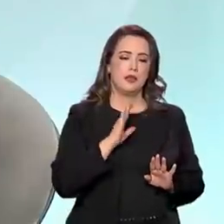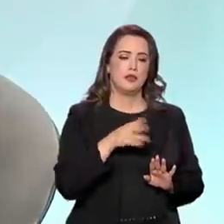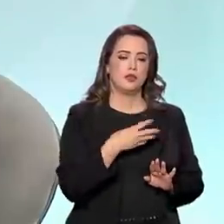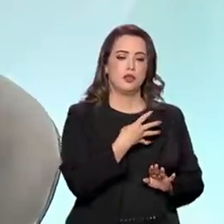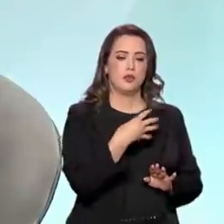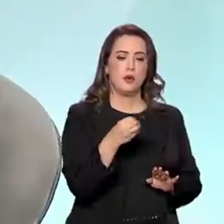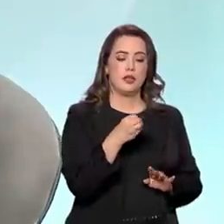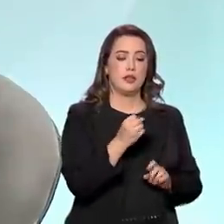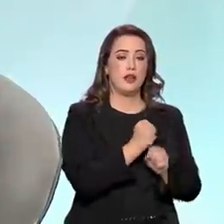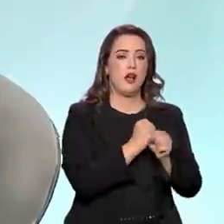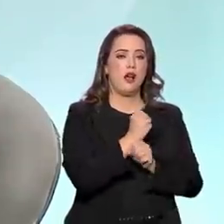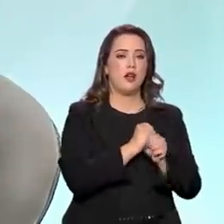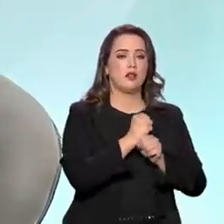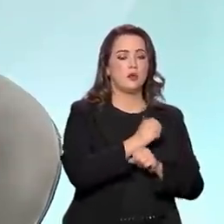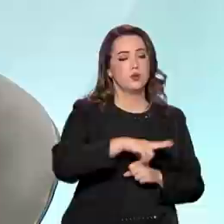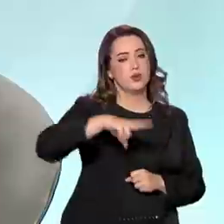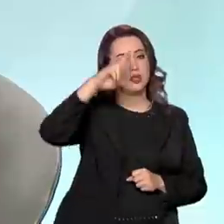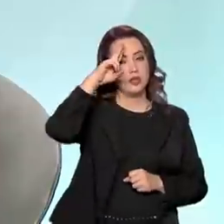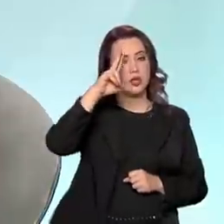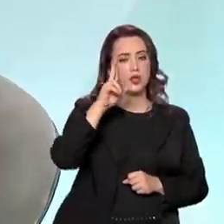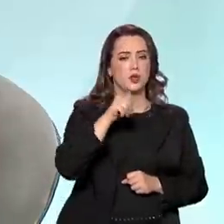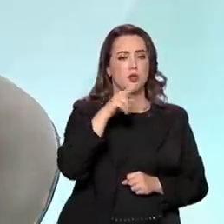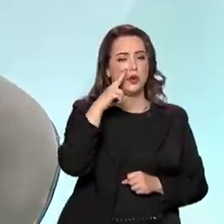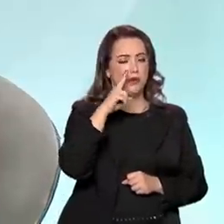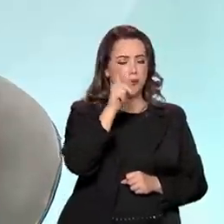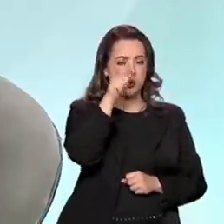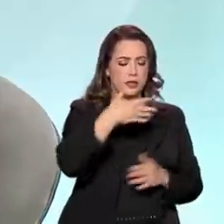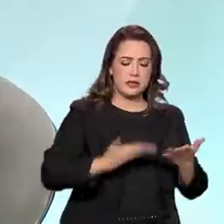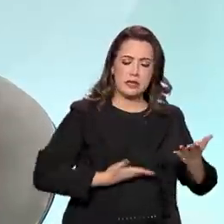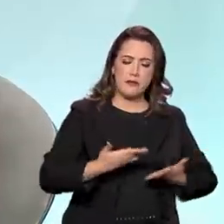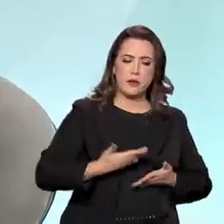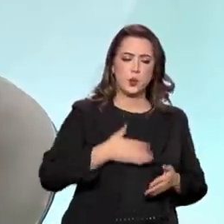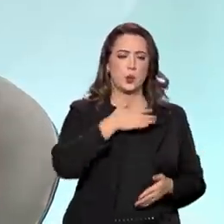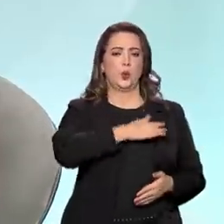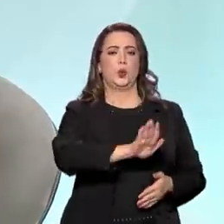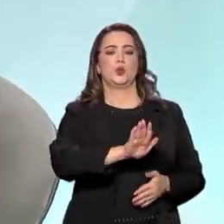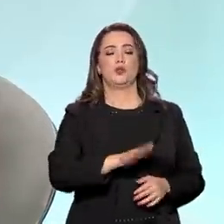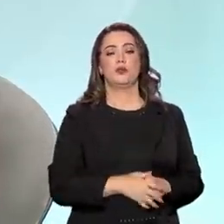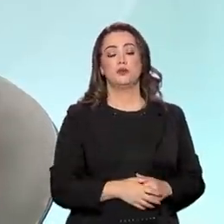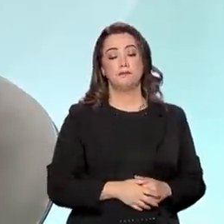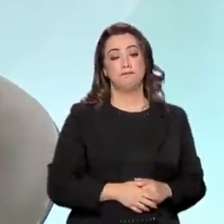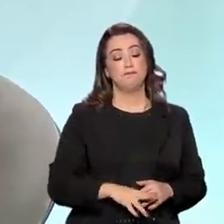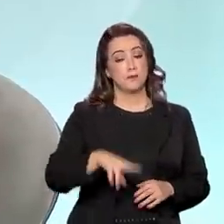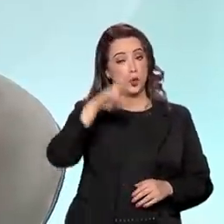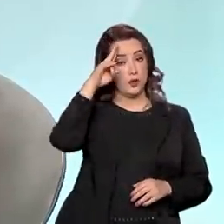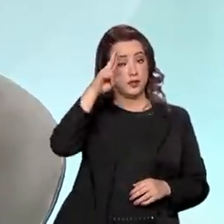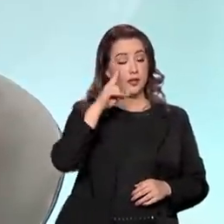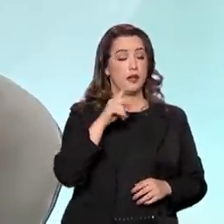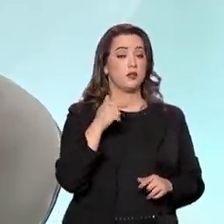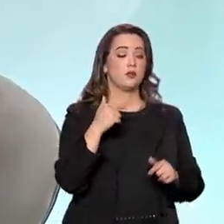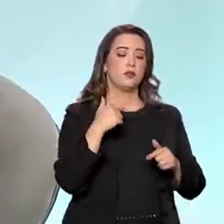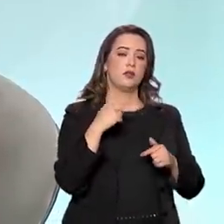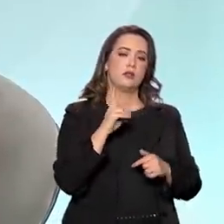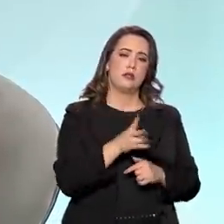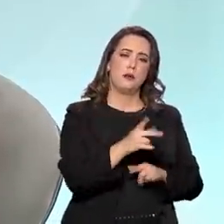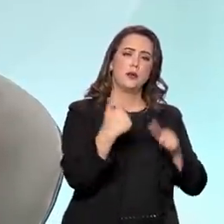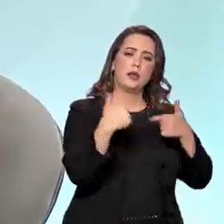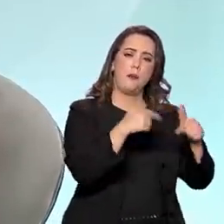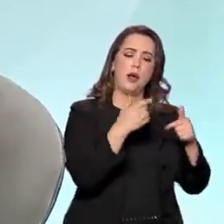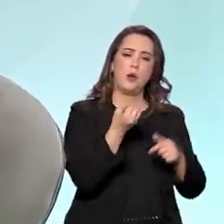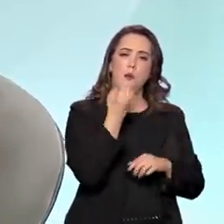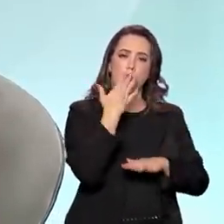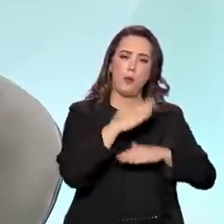de exército um 40 no deserto eu nunca vi alguém que você viu e não gostou né o exército procura fazer um trabalho muito profissional